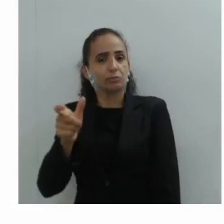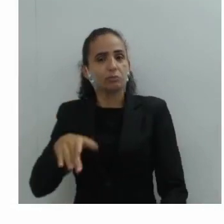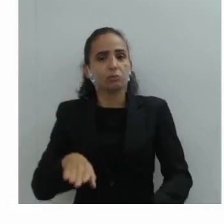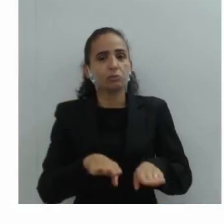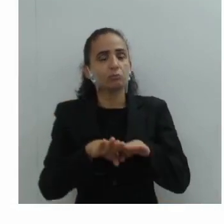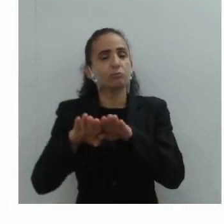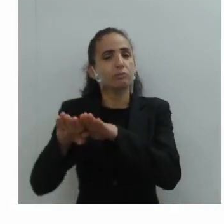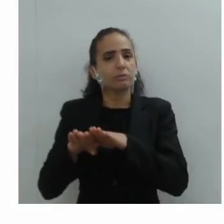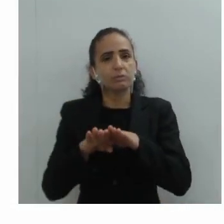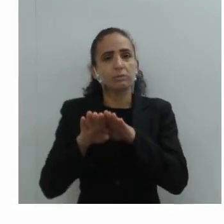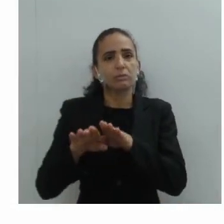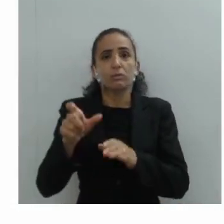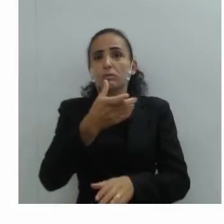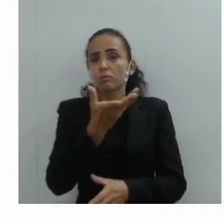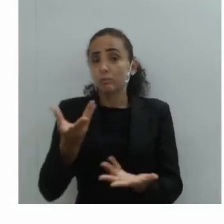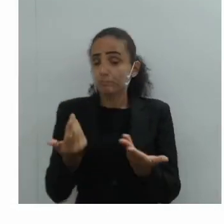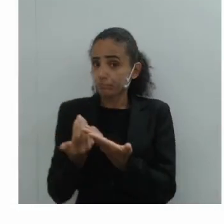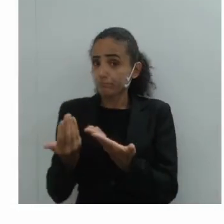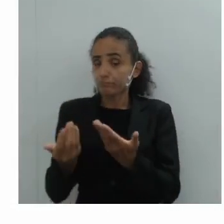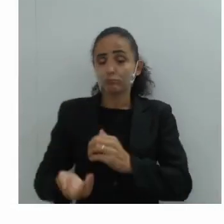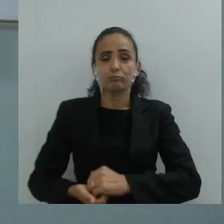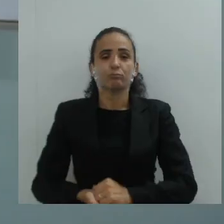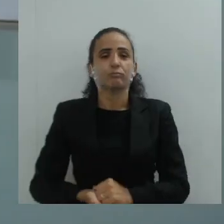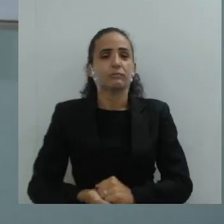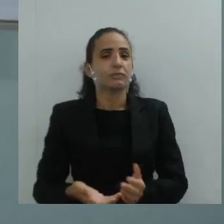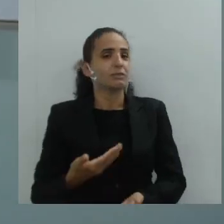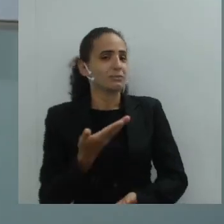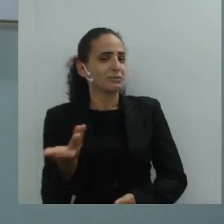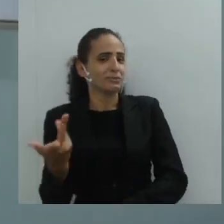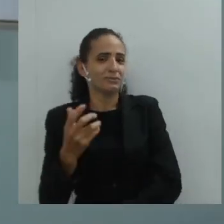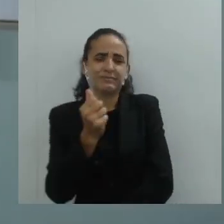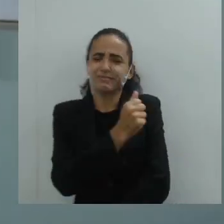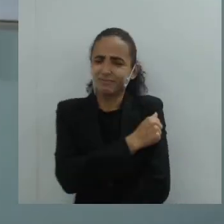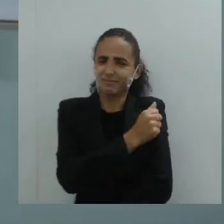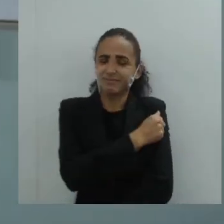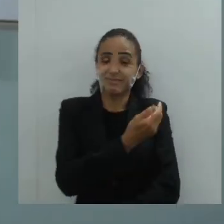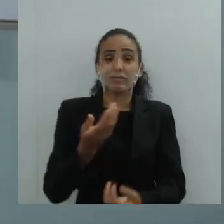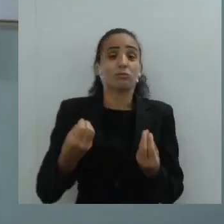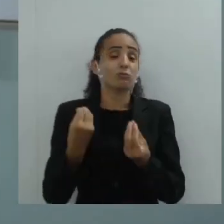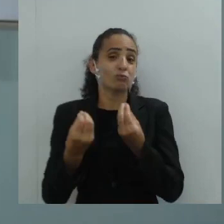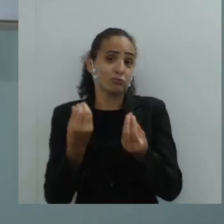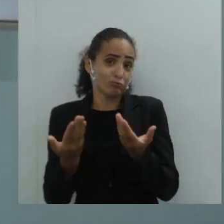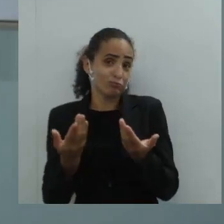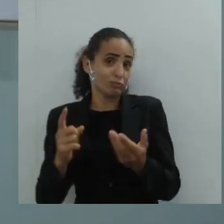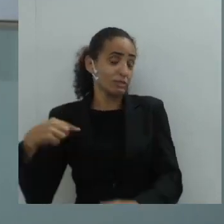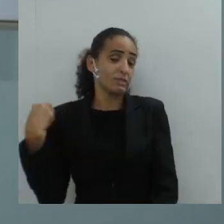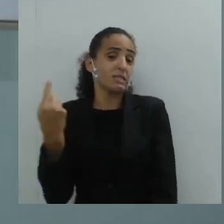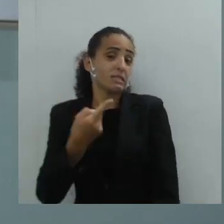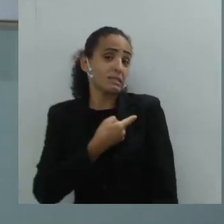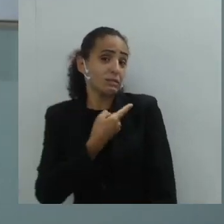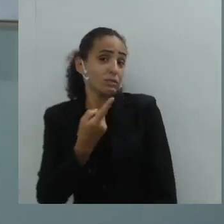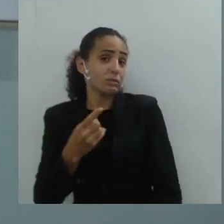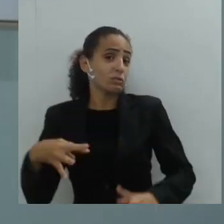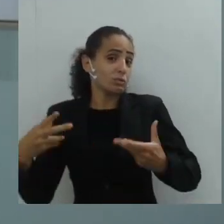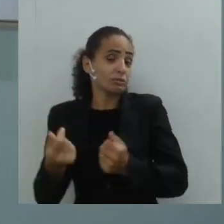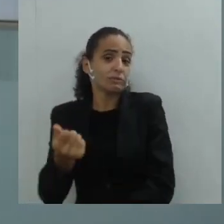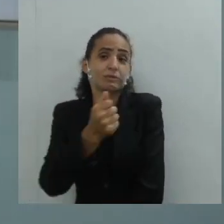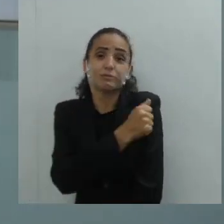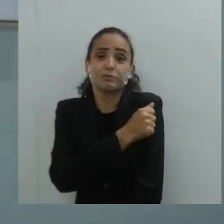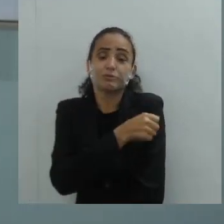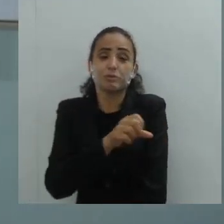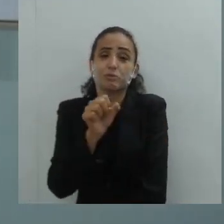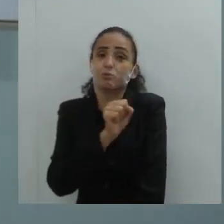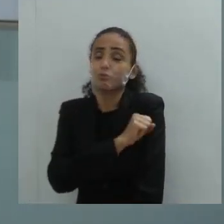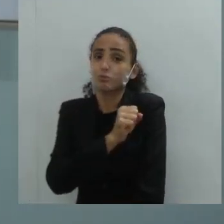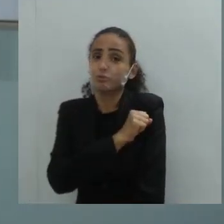níveis. Nino Carneiro. Então é isso aí, estudante. Então como é que nós, estudantes do 8º ano